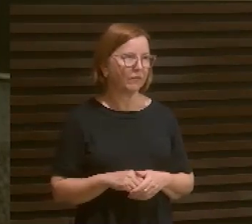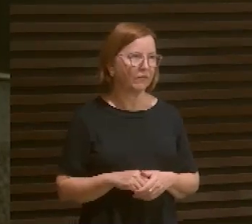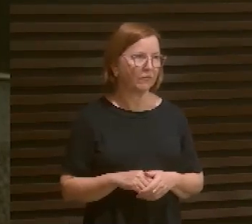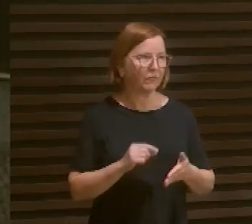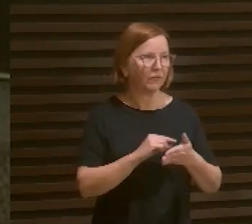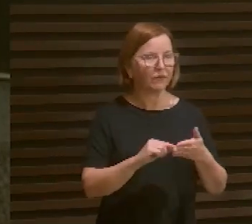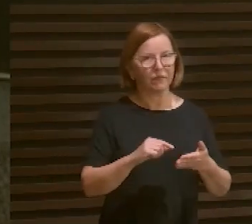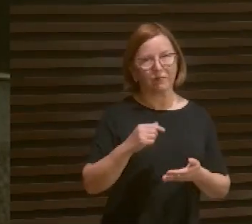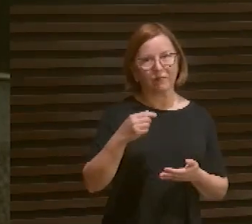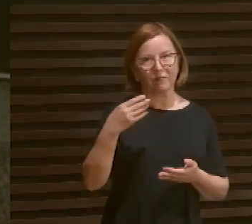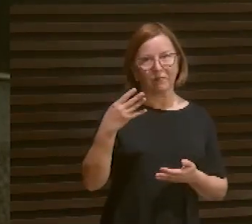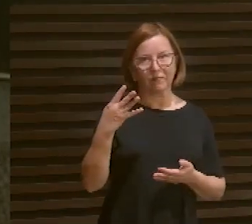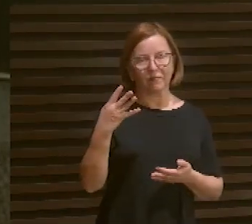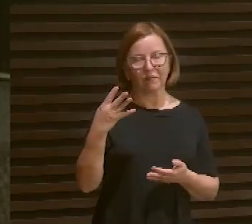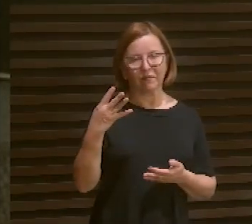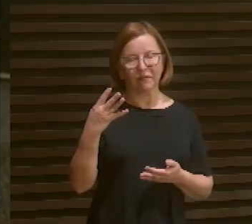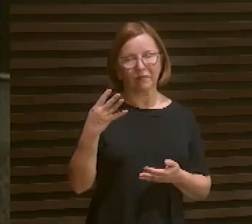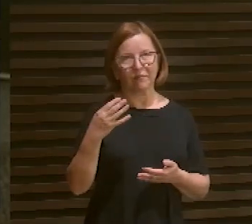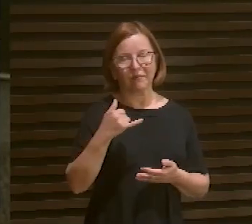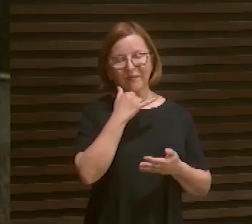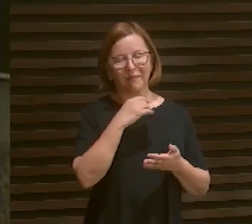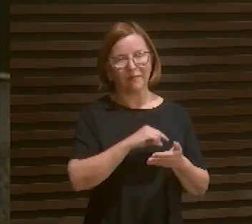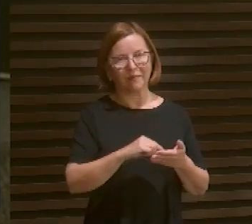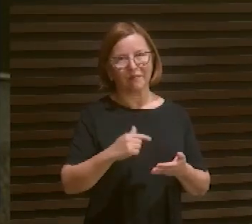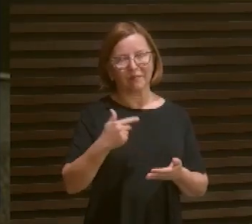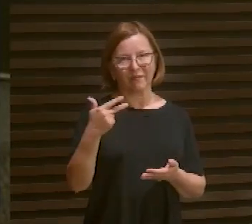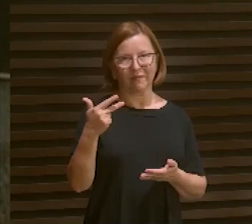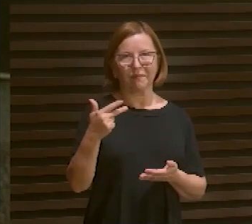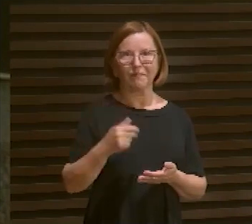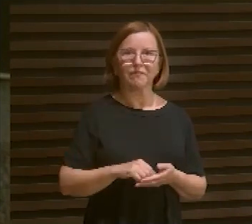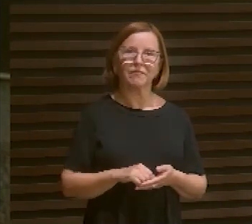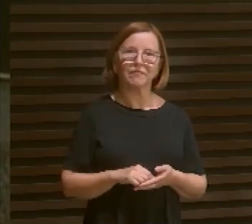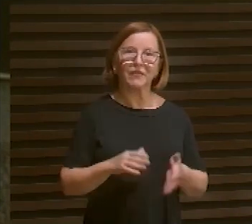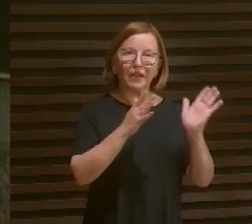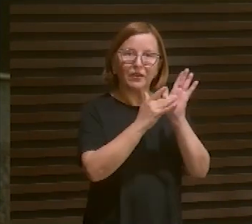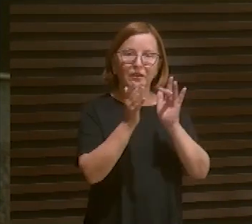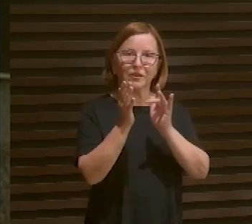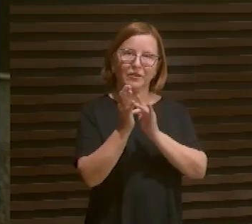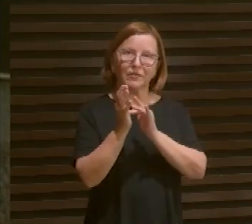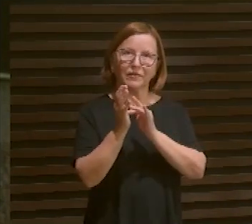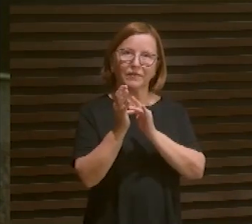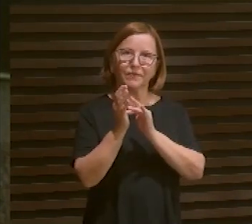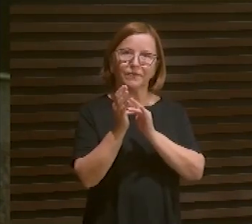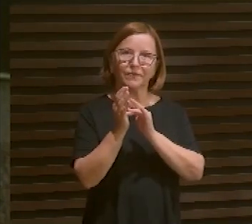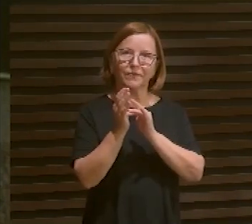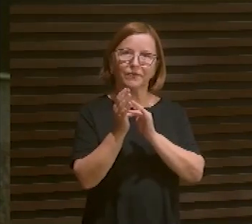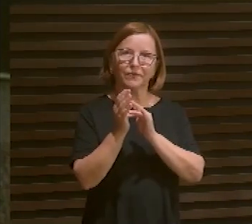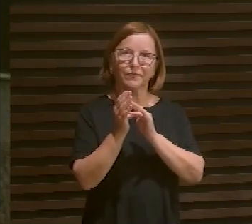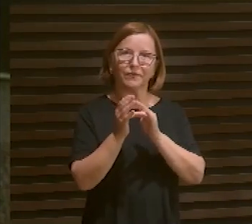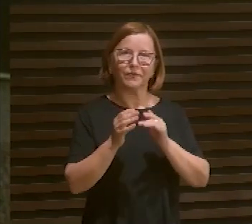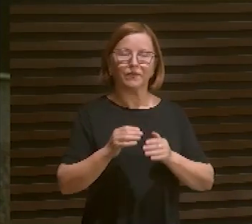Versículo 4. 3 agora. Jesus, todavia, tem